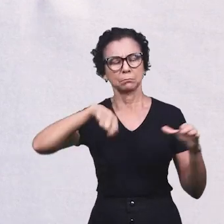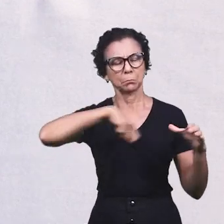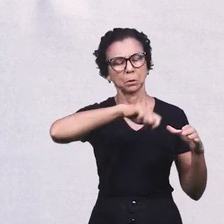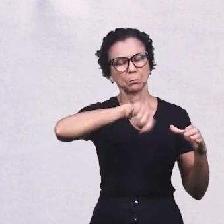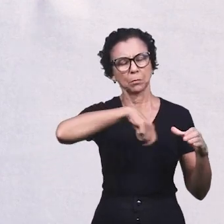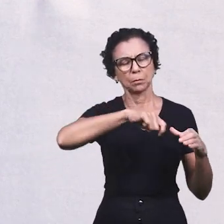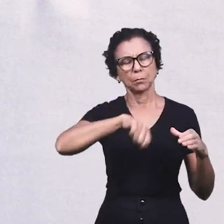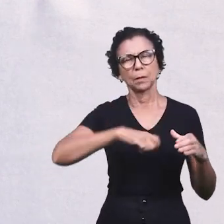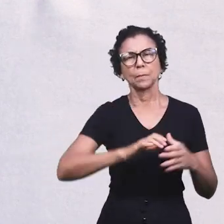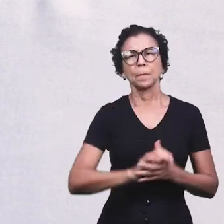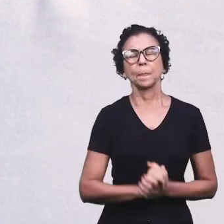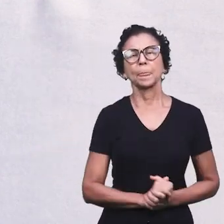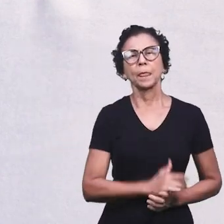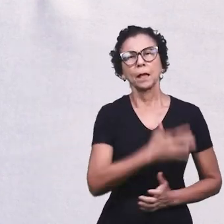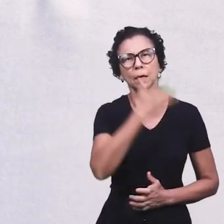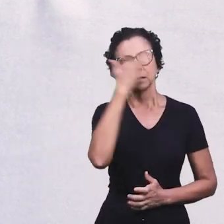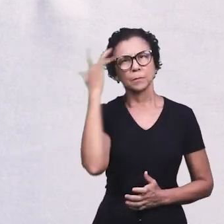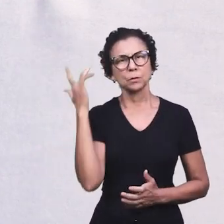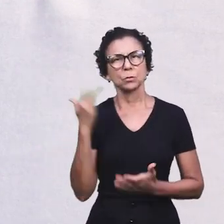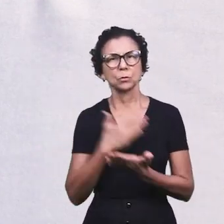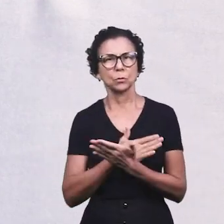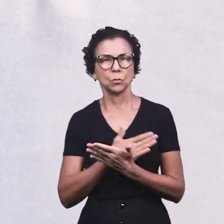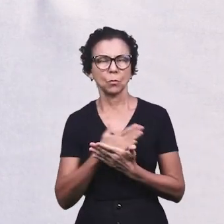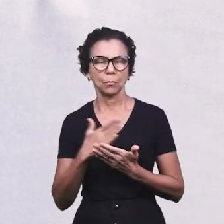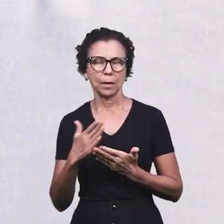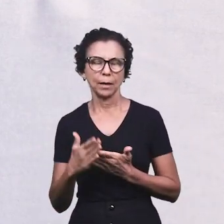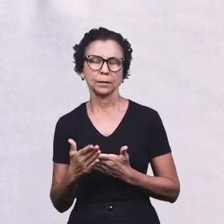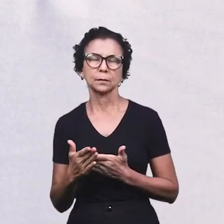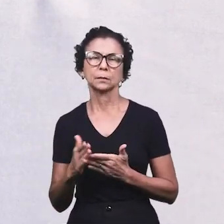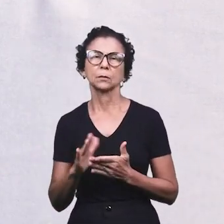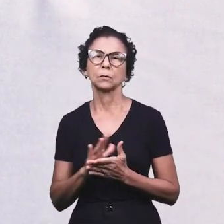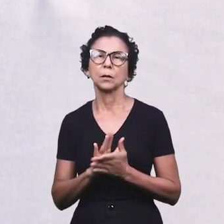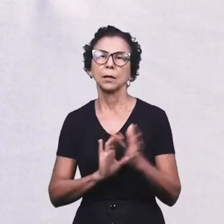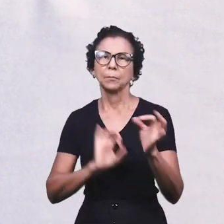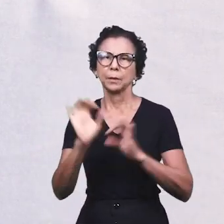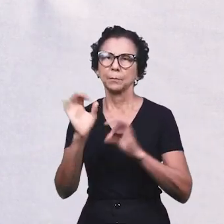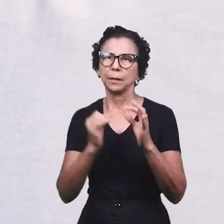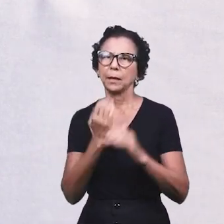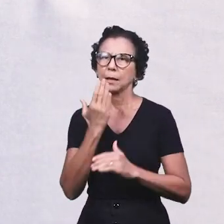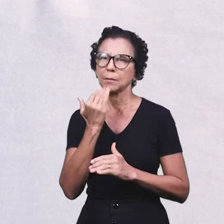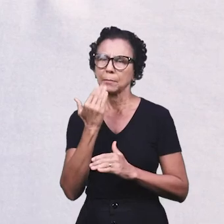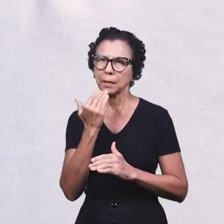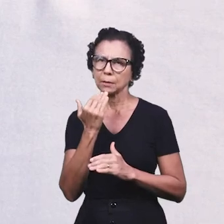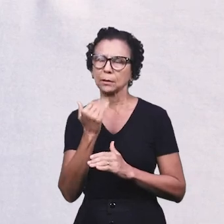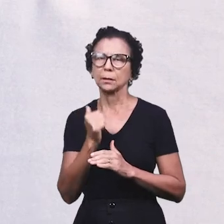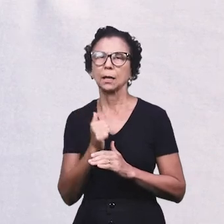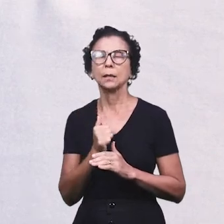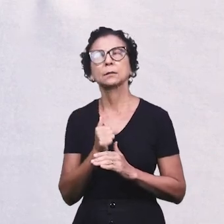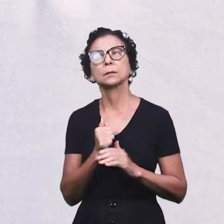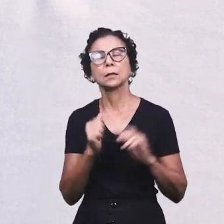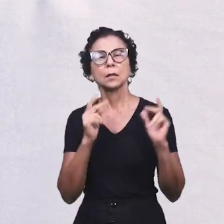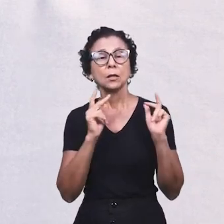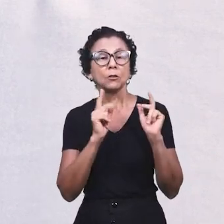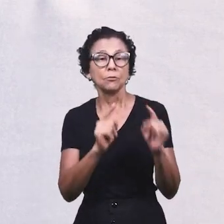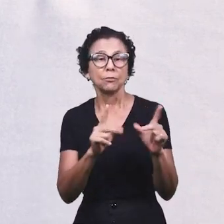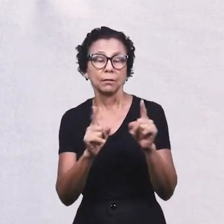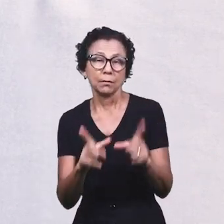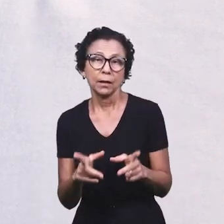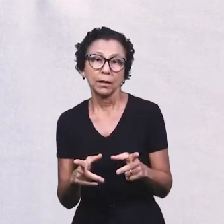que começam a vender alimentos produzidos em casa, começa por uma